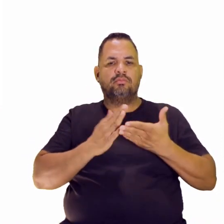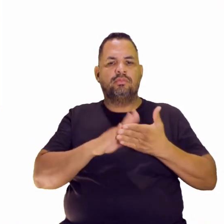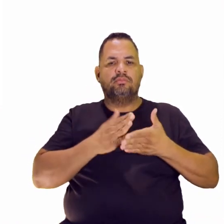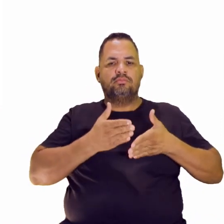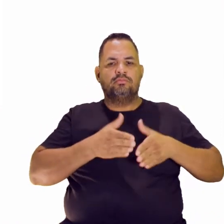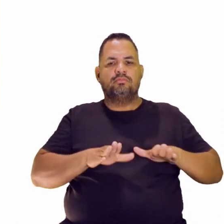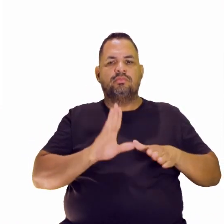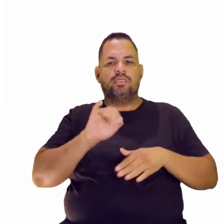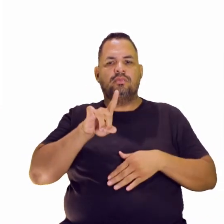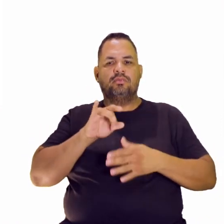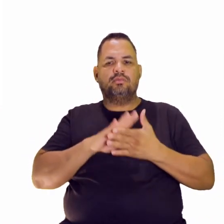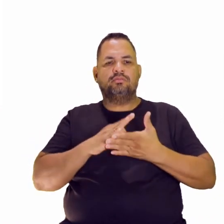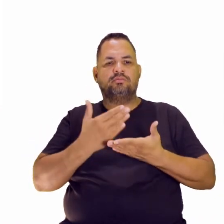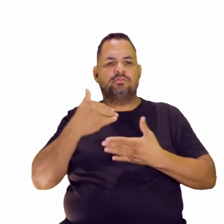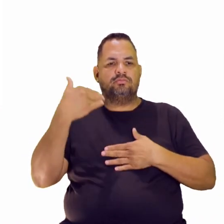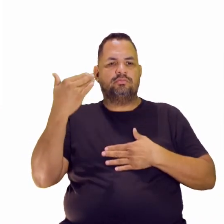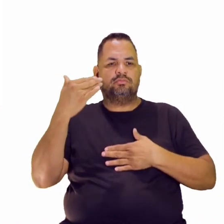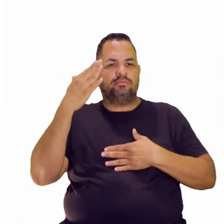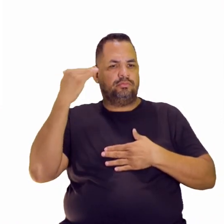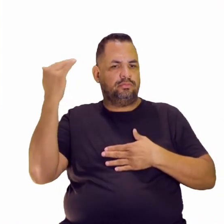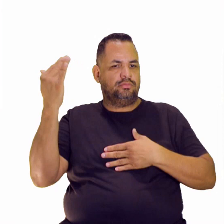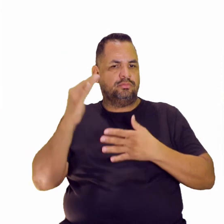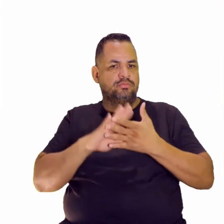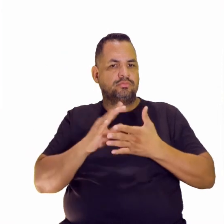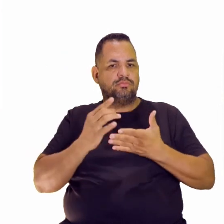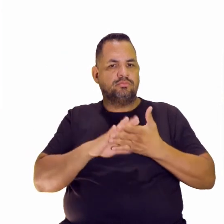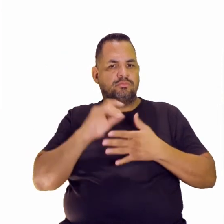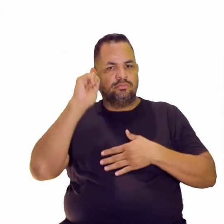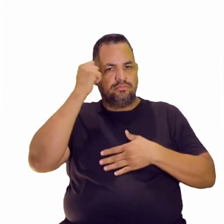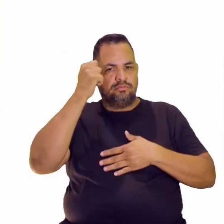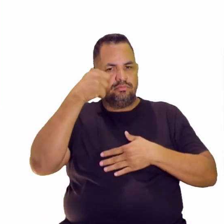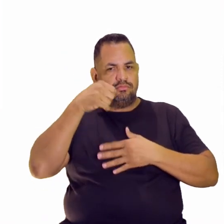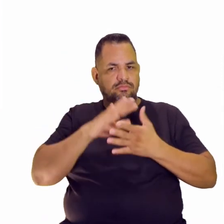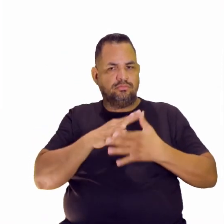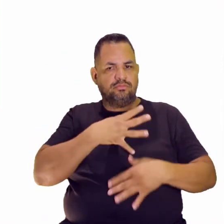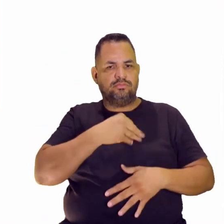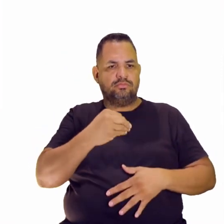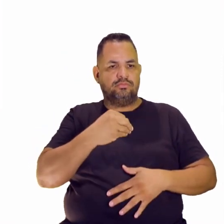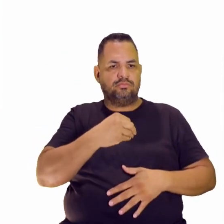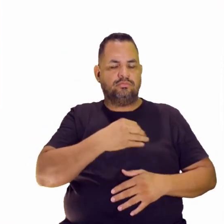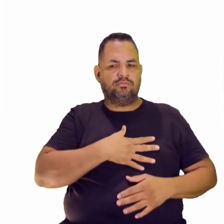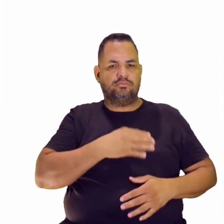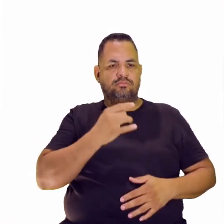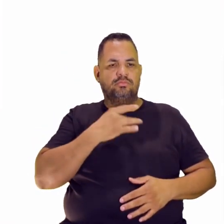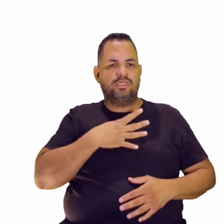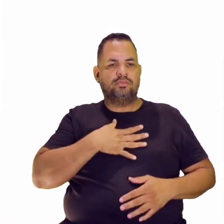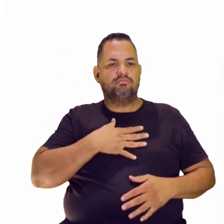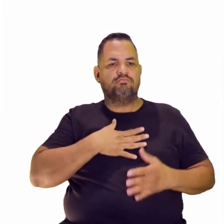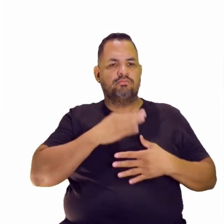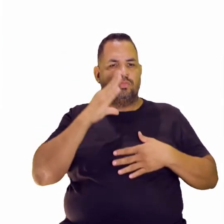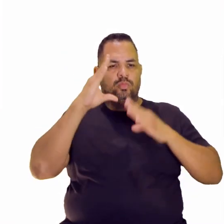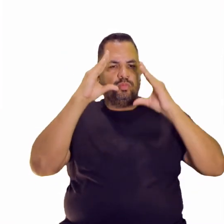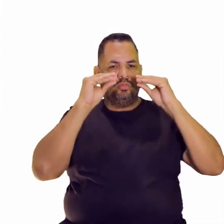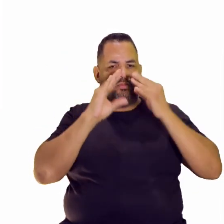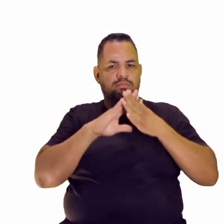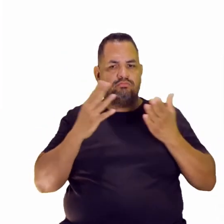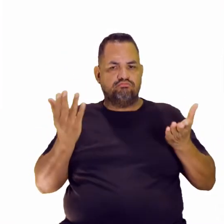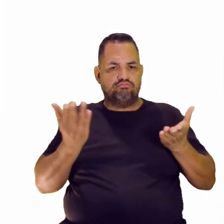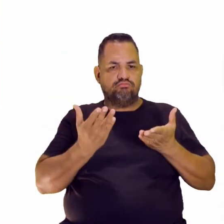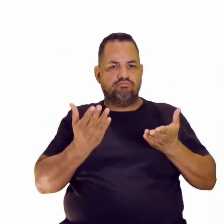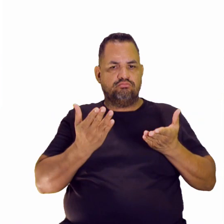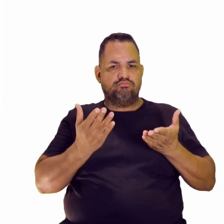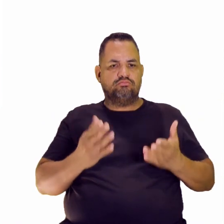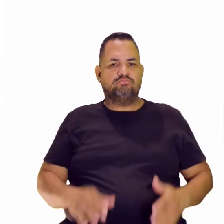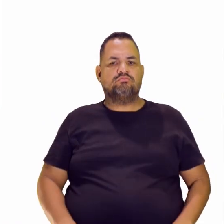nasceu Macunaíma, herói de nossa gente, era preto, retinto e filho do medo da noite. Houve um momento